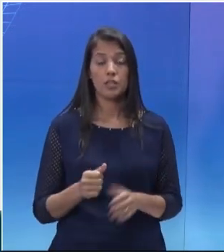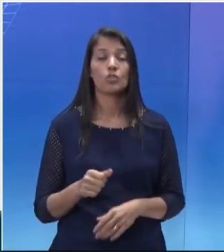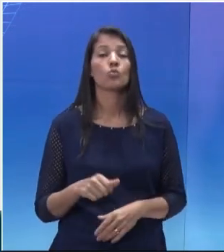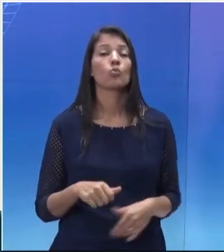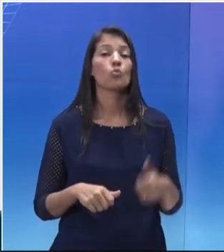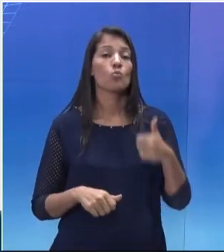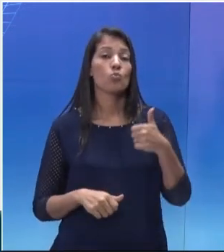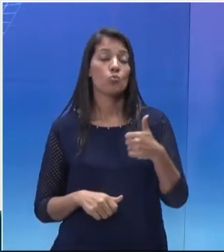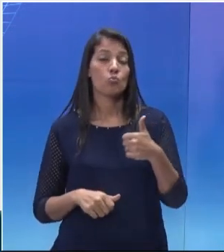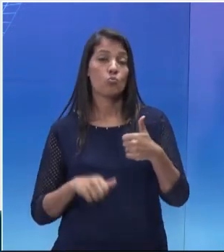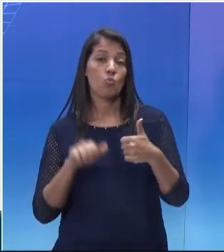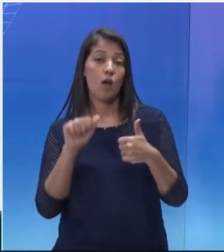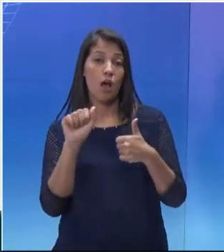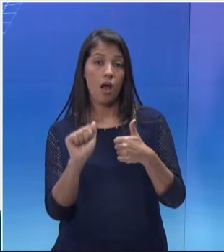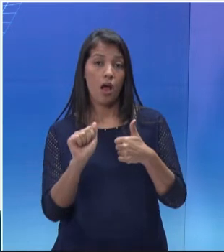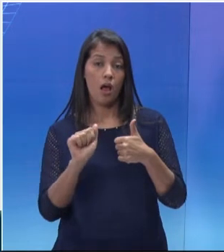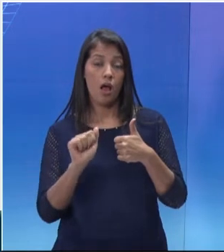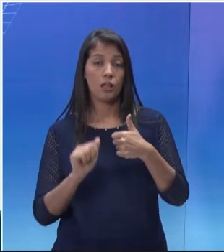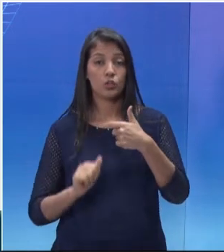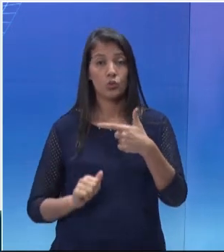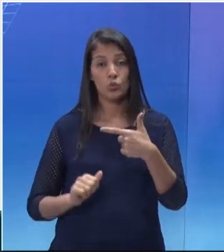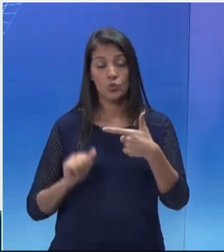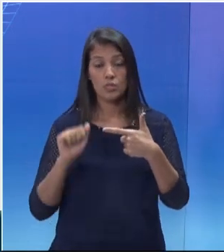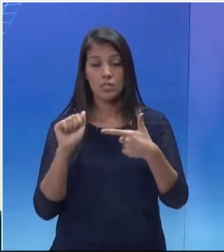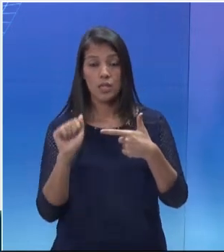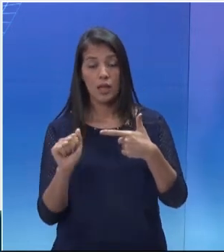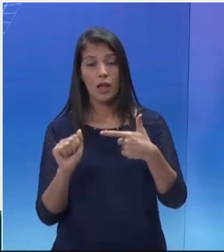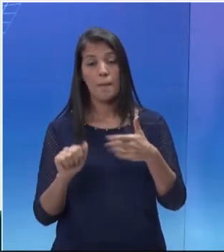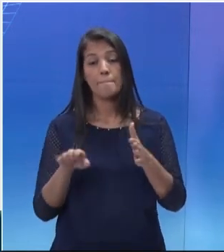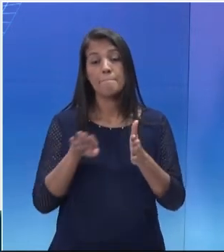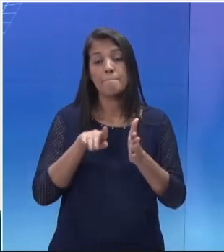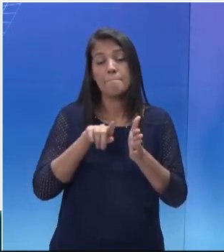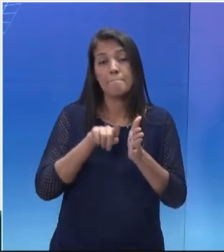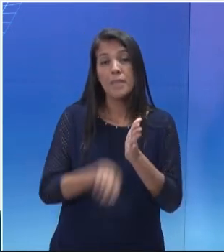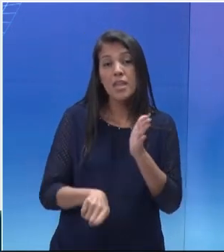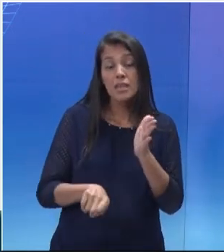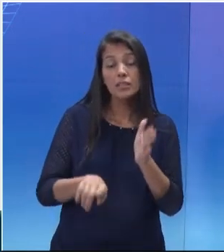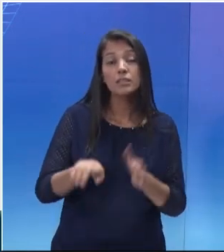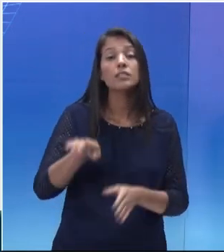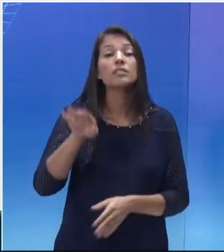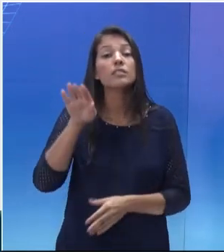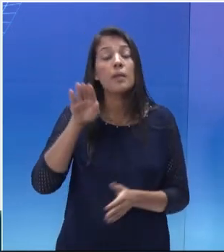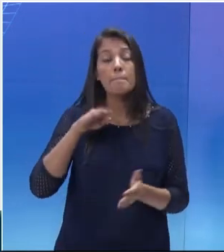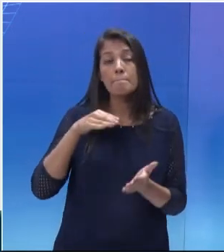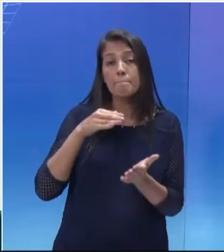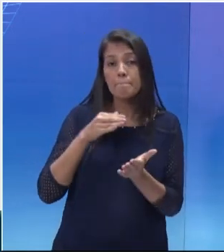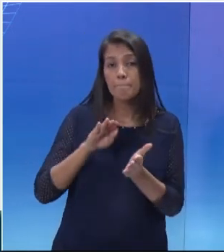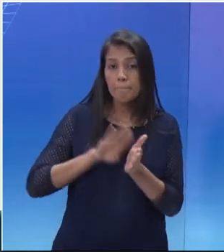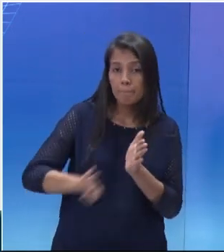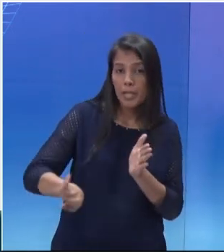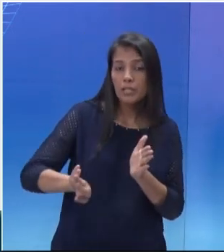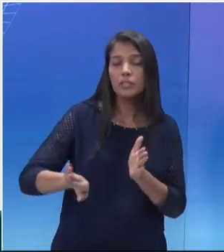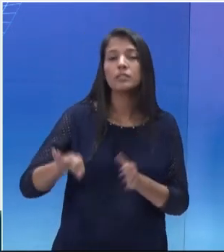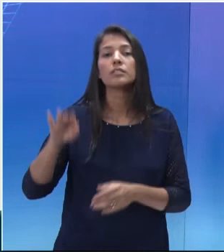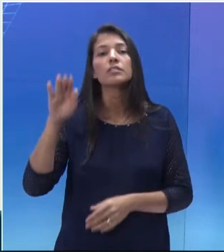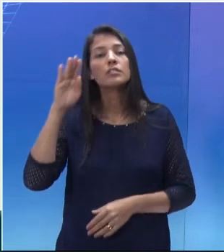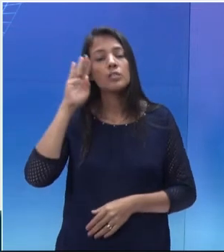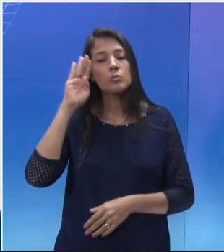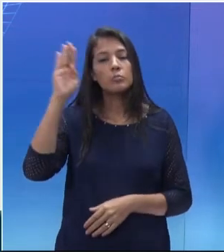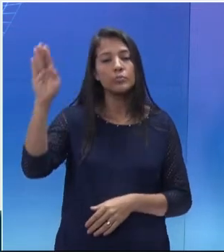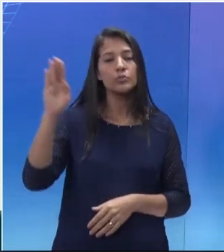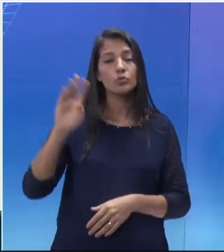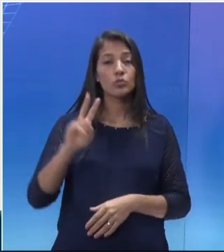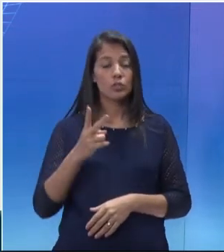famílias 1A, 2A e o alumínio 3+, perdem prioridade para o H+, ou seja, os